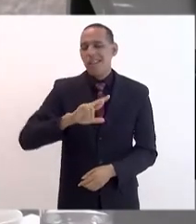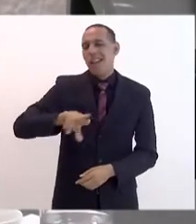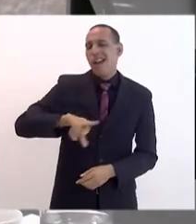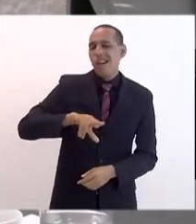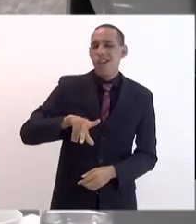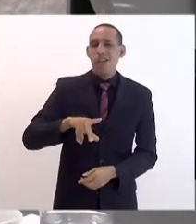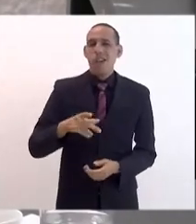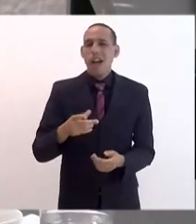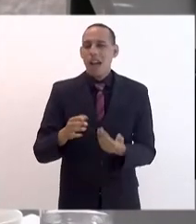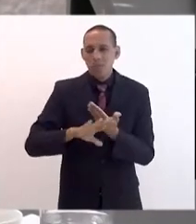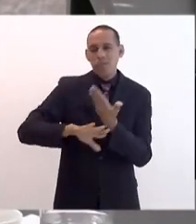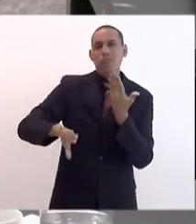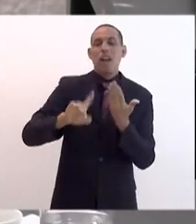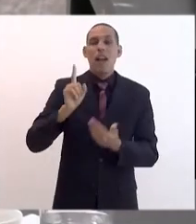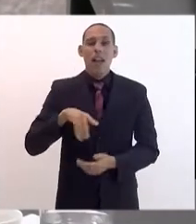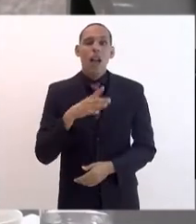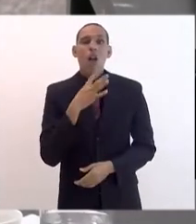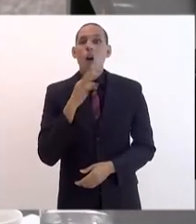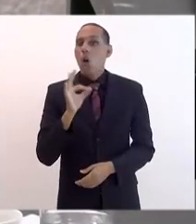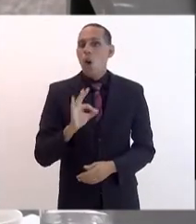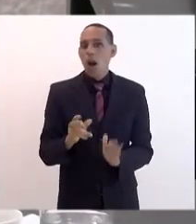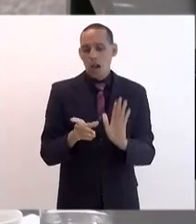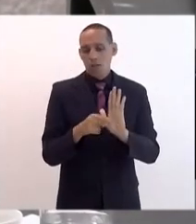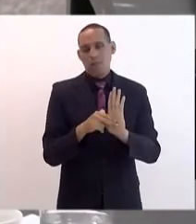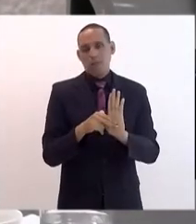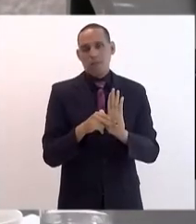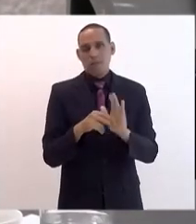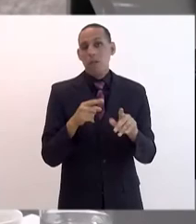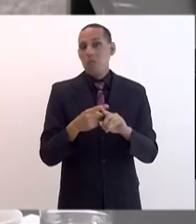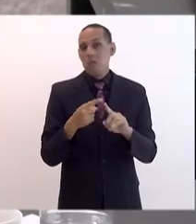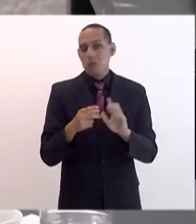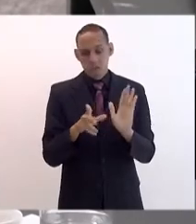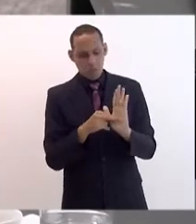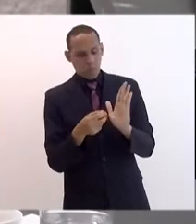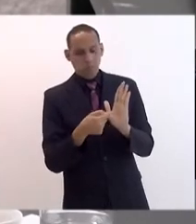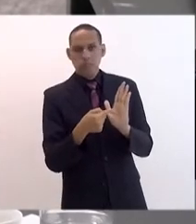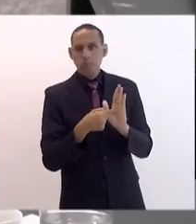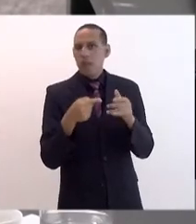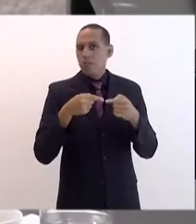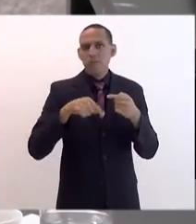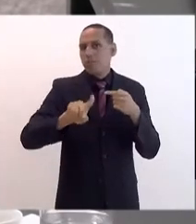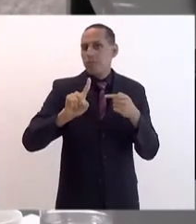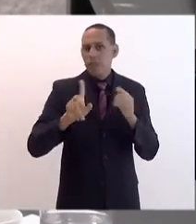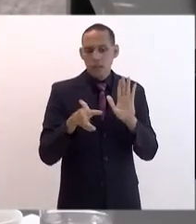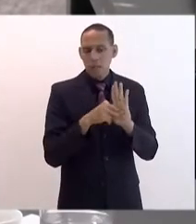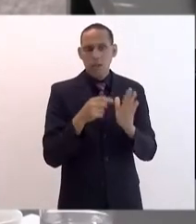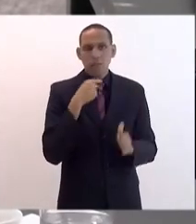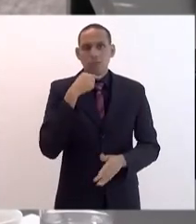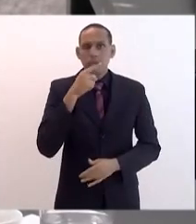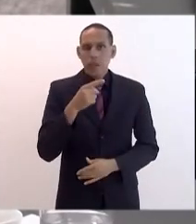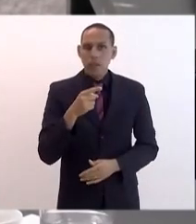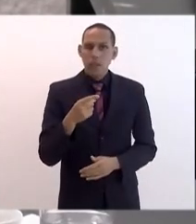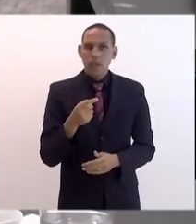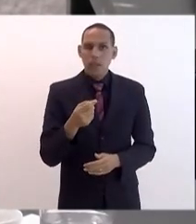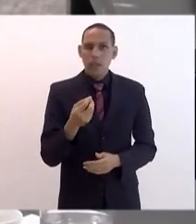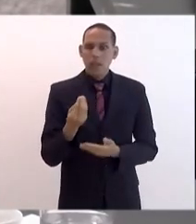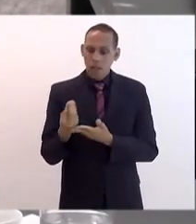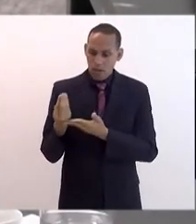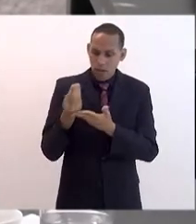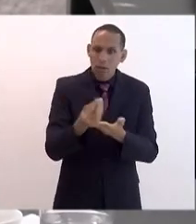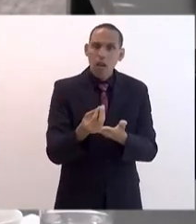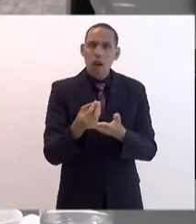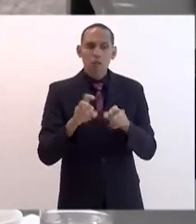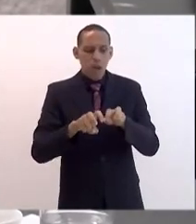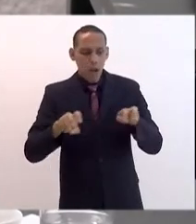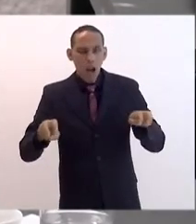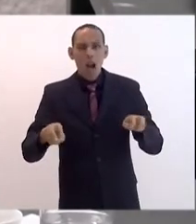é não conhecer das emendas, porque não são passíveis de serem emendadas, devolve-se à mesa para o